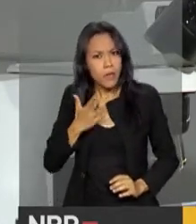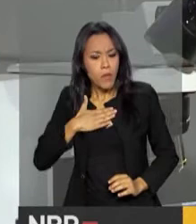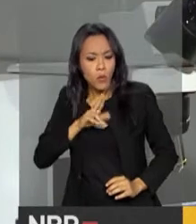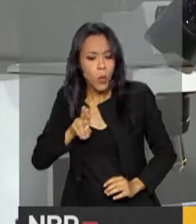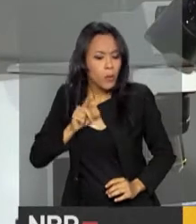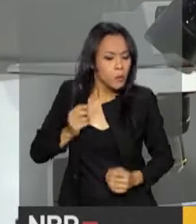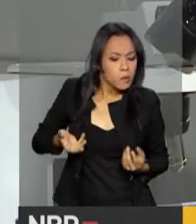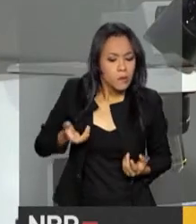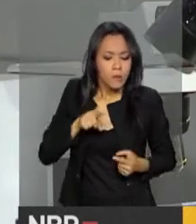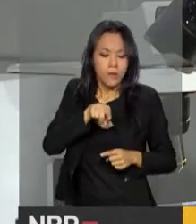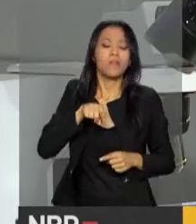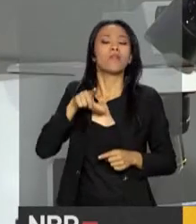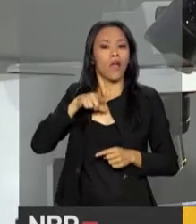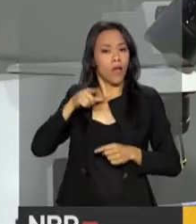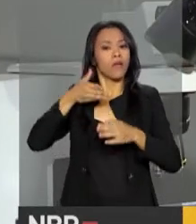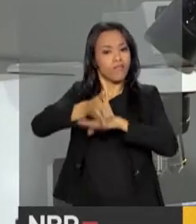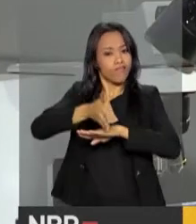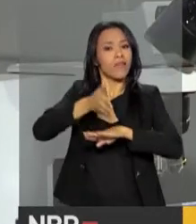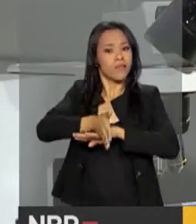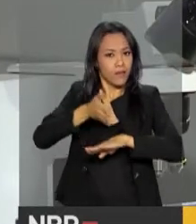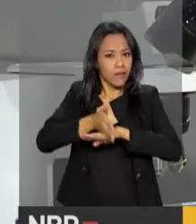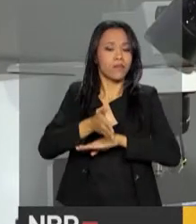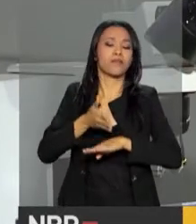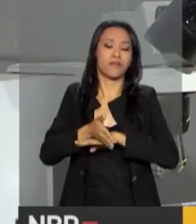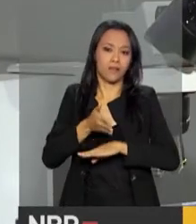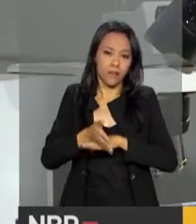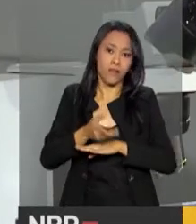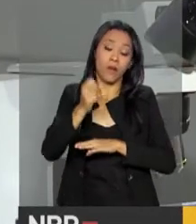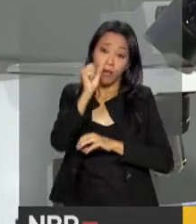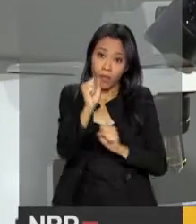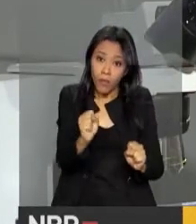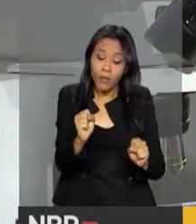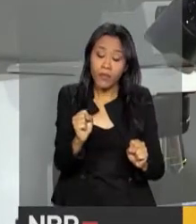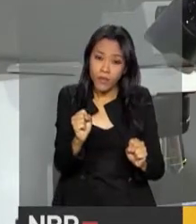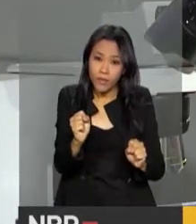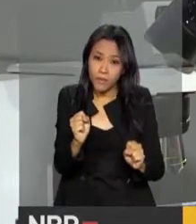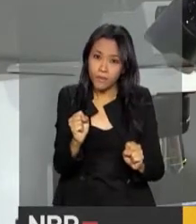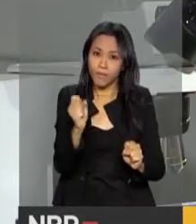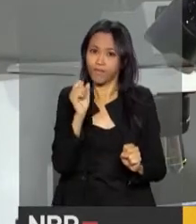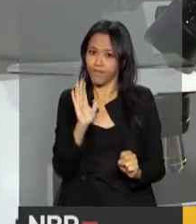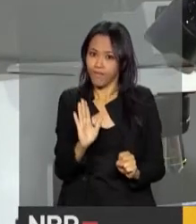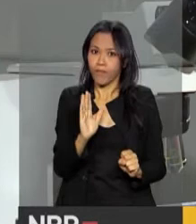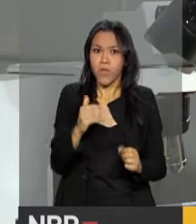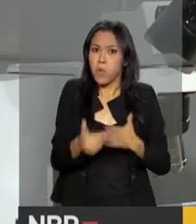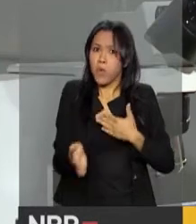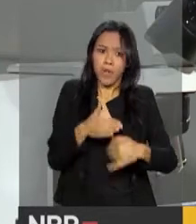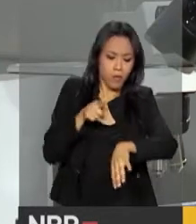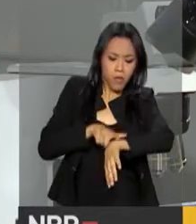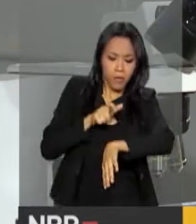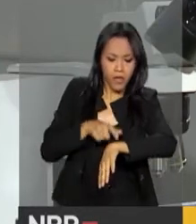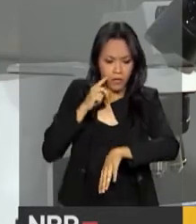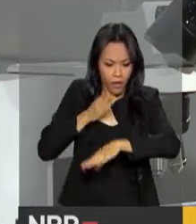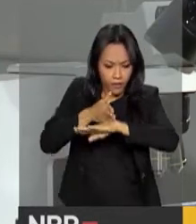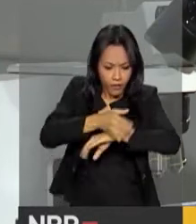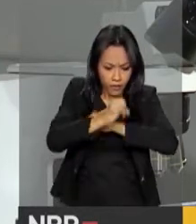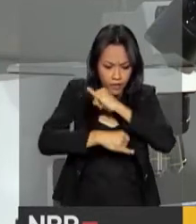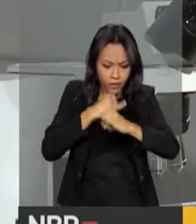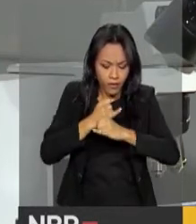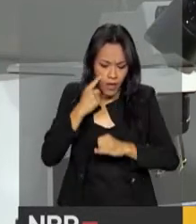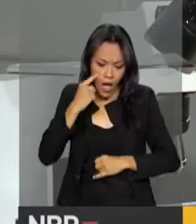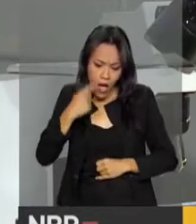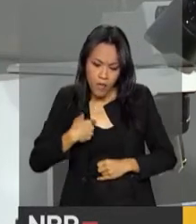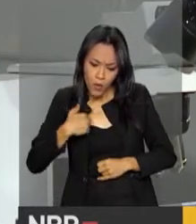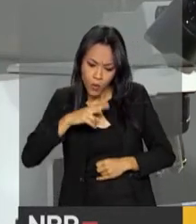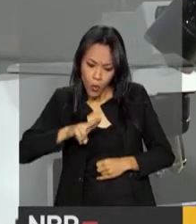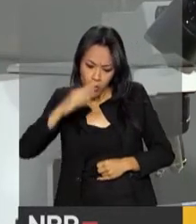isso tem um acesso sim a fila aonde ele pode no momento que ele quiser acessar e ver o local